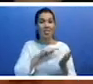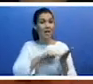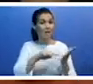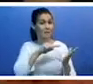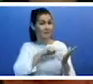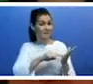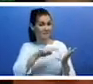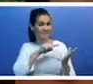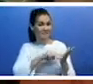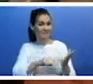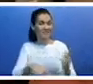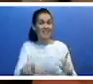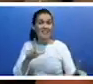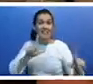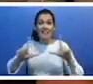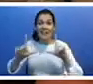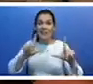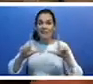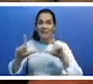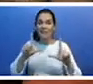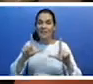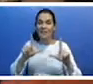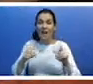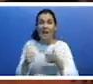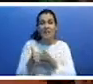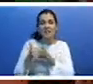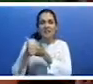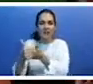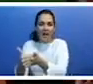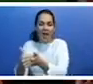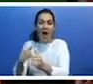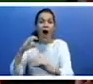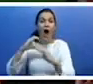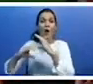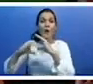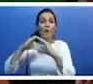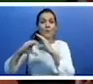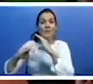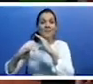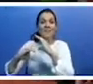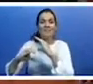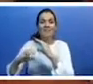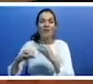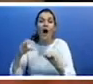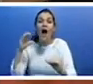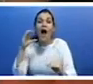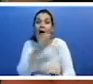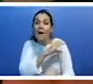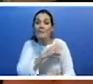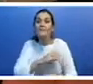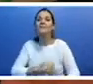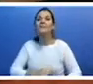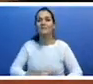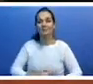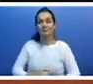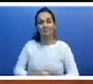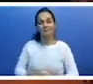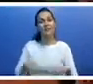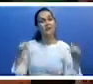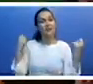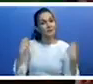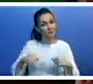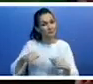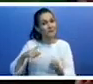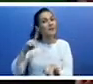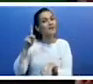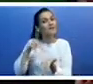tablets, TV, levam a comunicação praticamente de forma instantânea e precisa. Então,